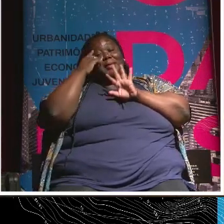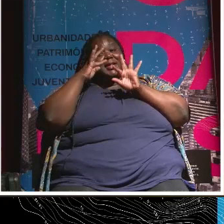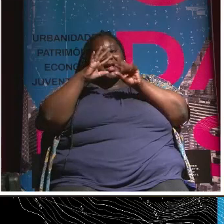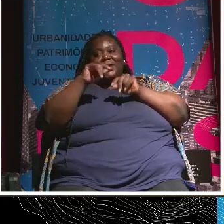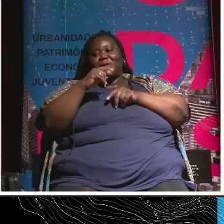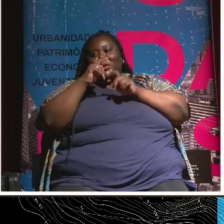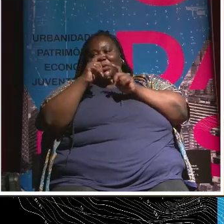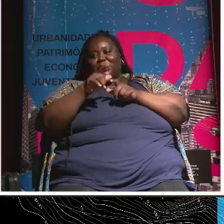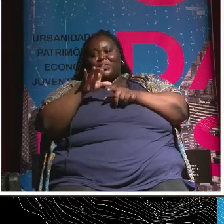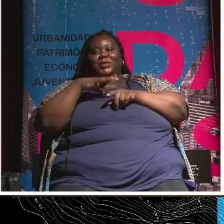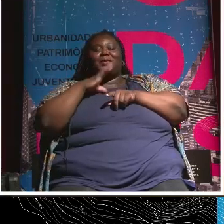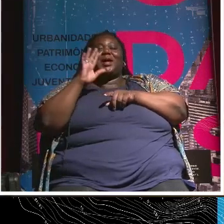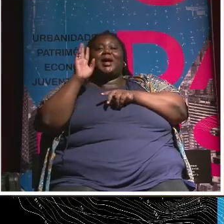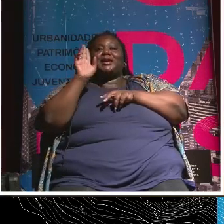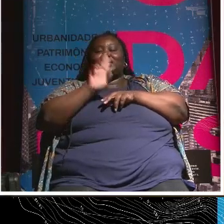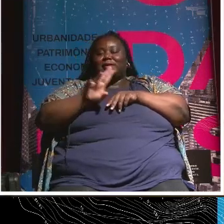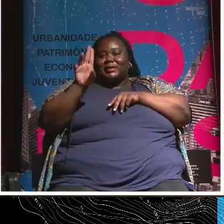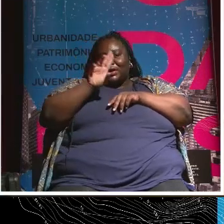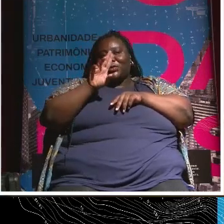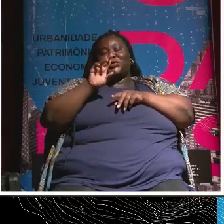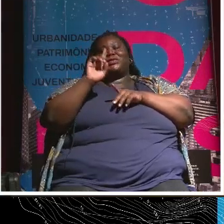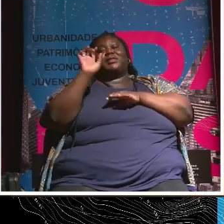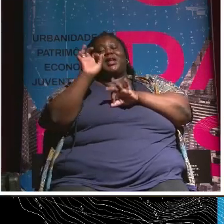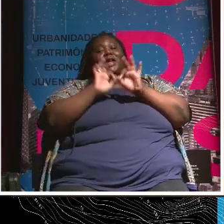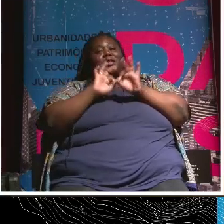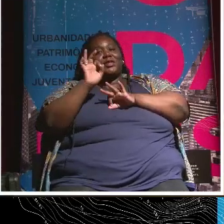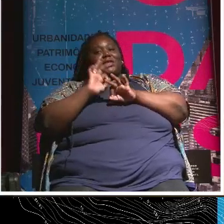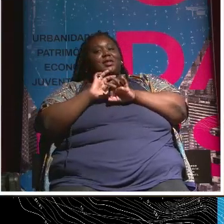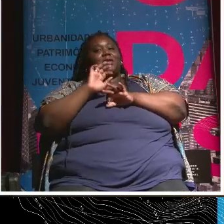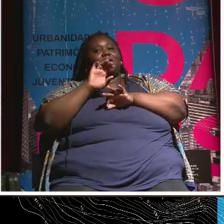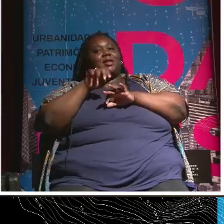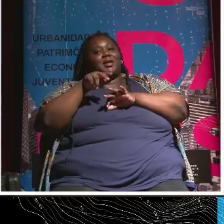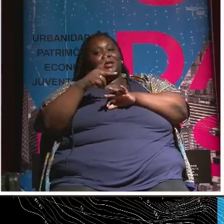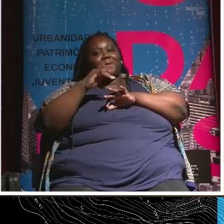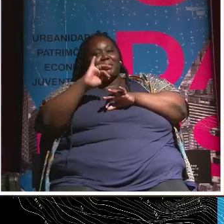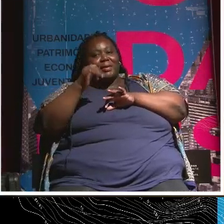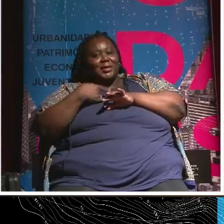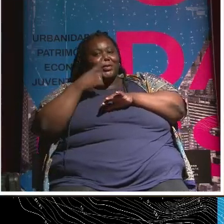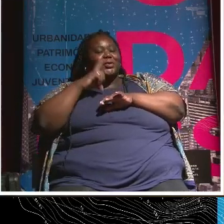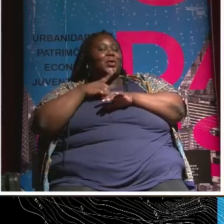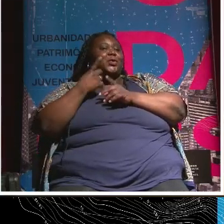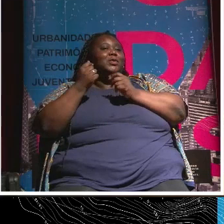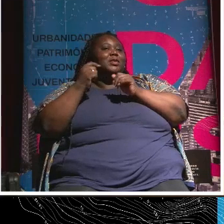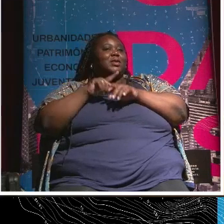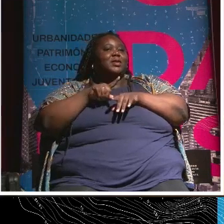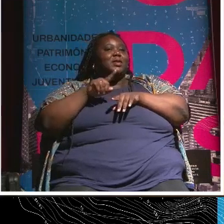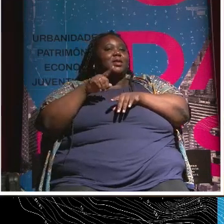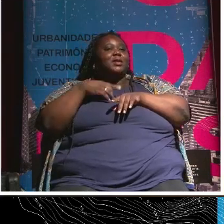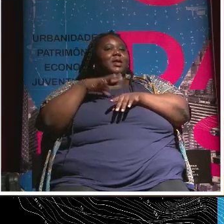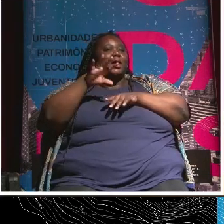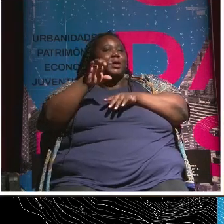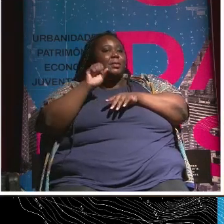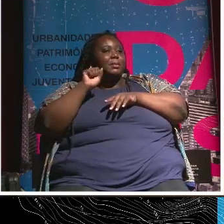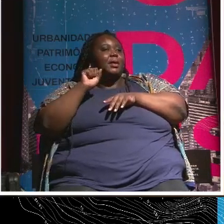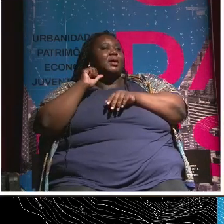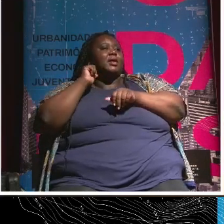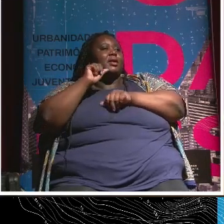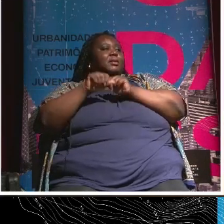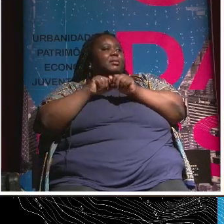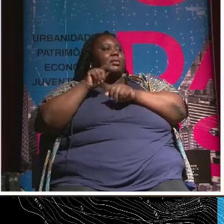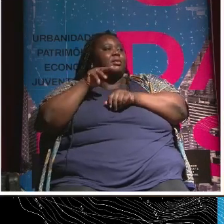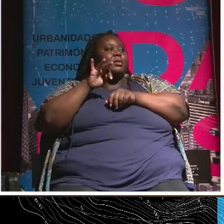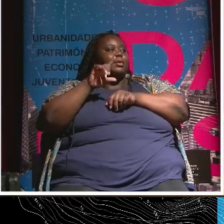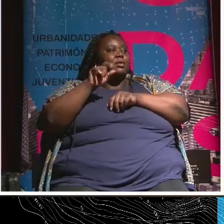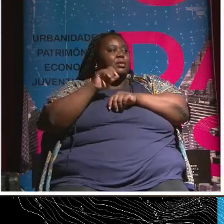desde a universidade, da gestão burocrática, que é ter um CNPJ sem fins lucrativos, que ao tempo todo estão tentando caçar a imunidade tributária, mas não